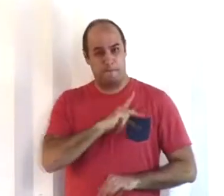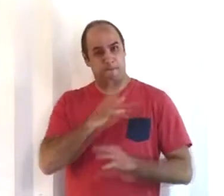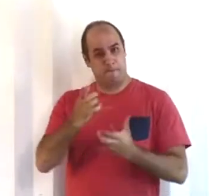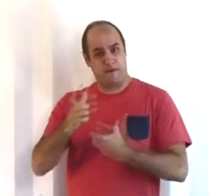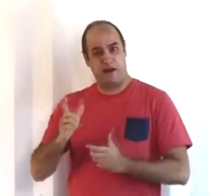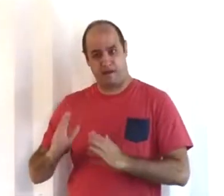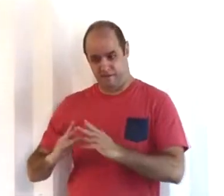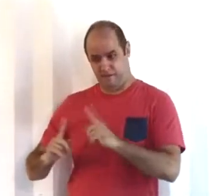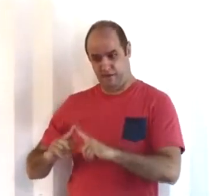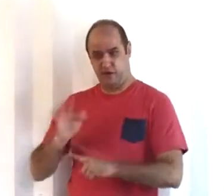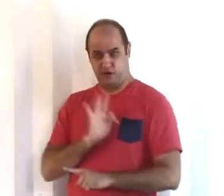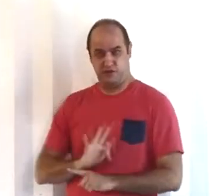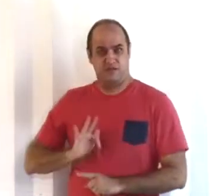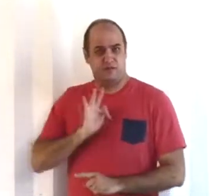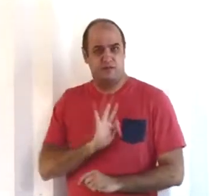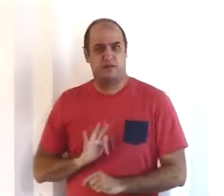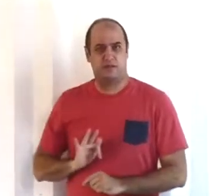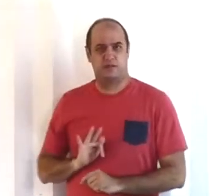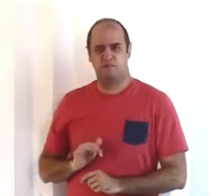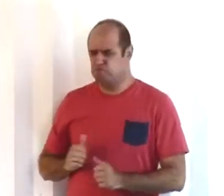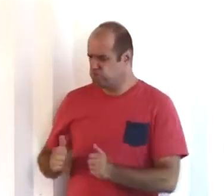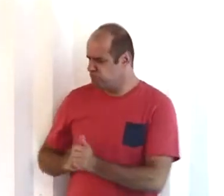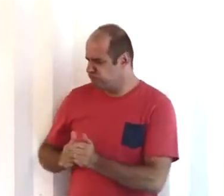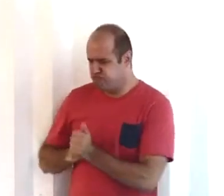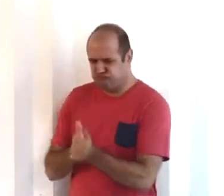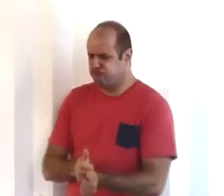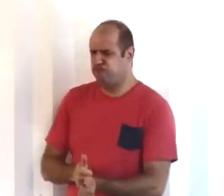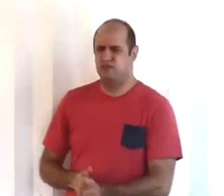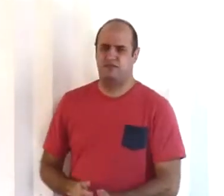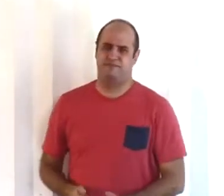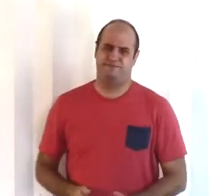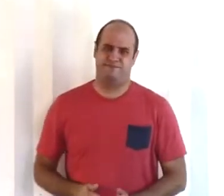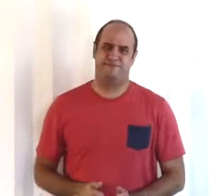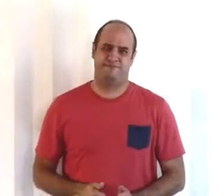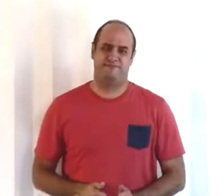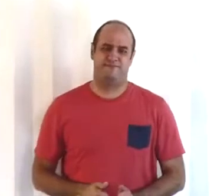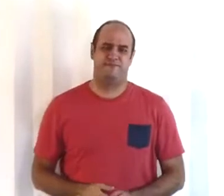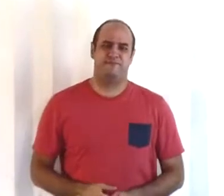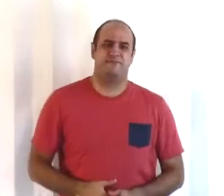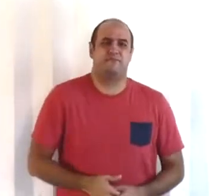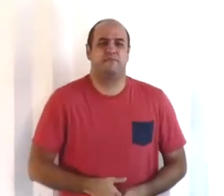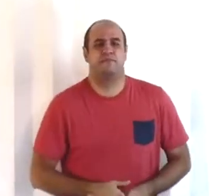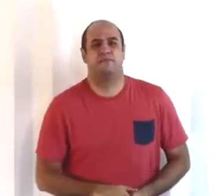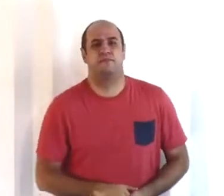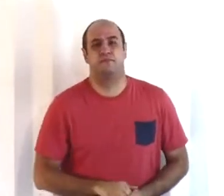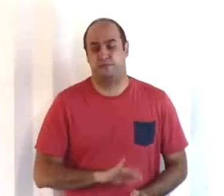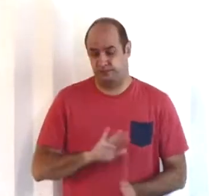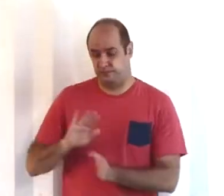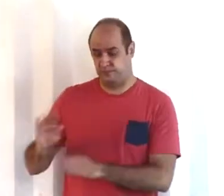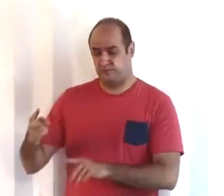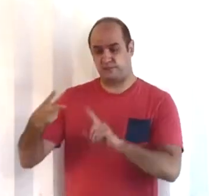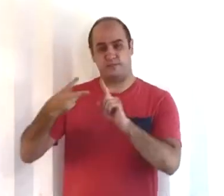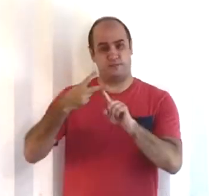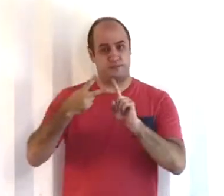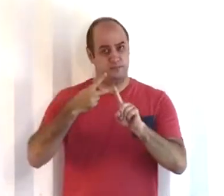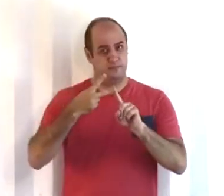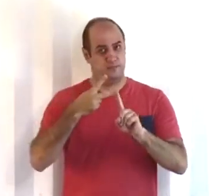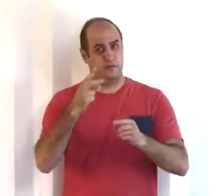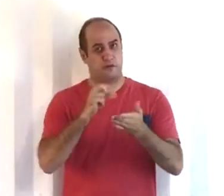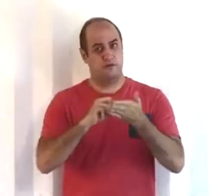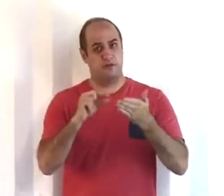nestes momentos. Eles estavam sendo muito perseguidos. A segunda coisa que a palavra parece nos mostrar está dos versículos 2 até o